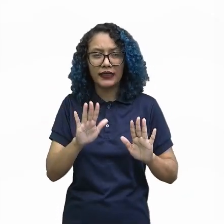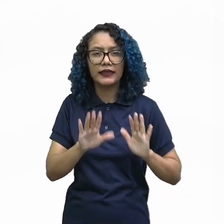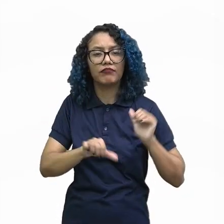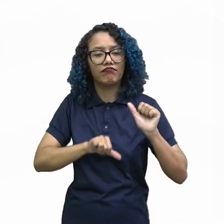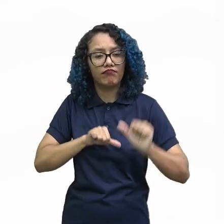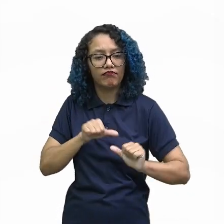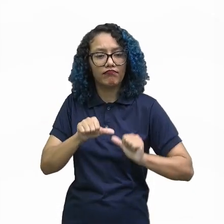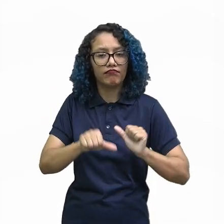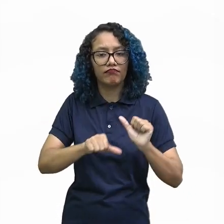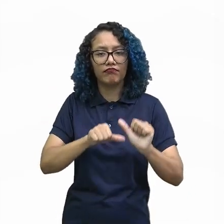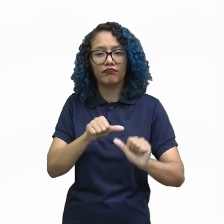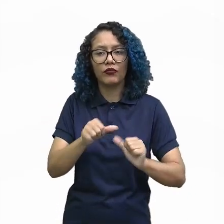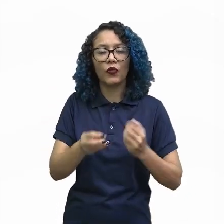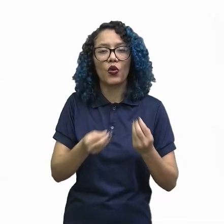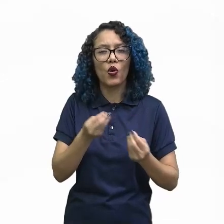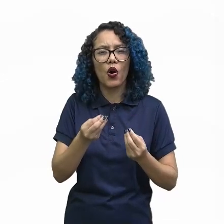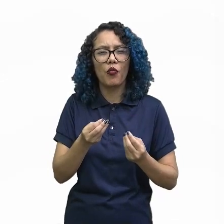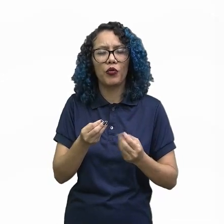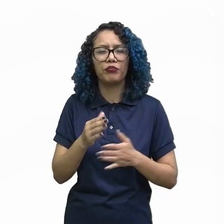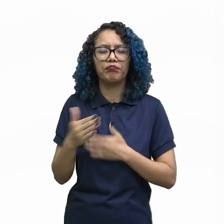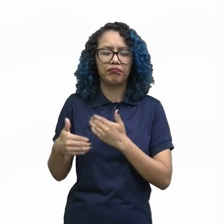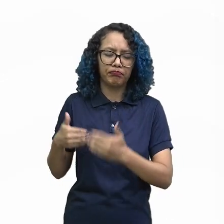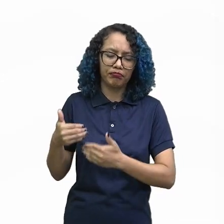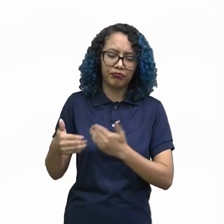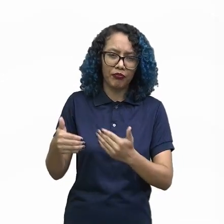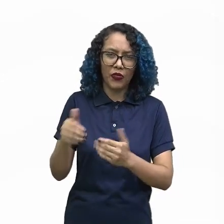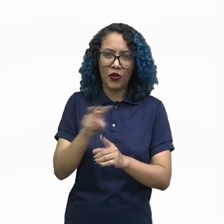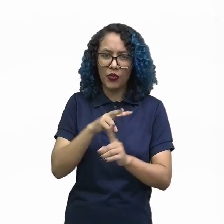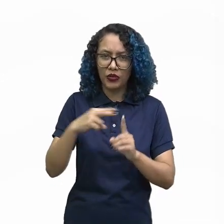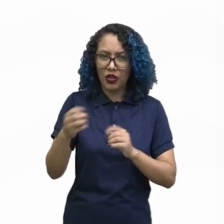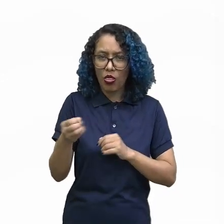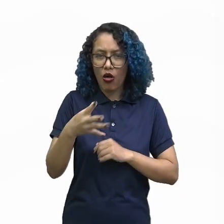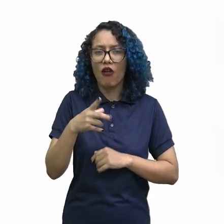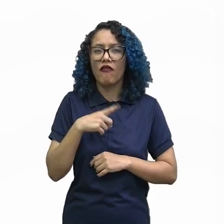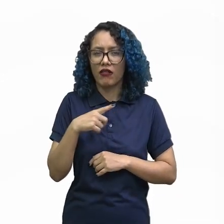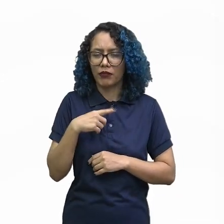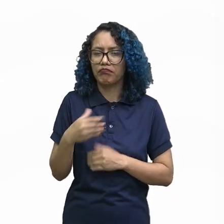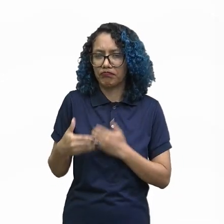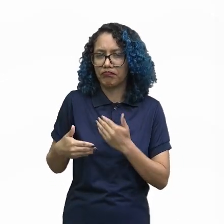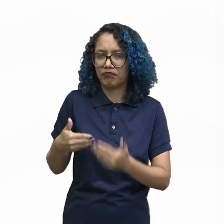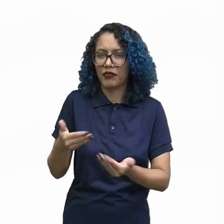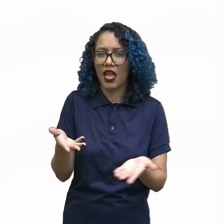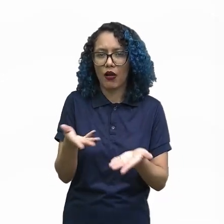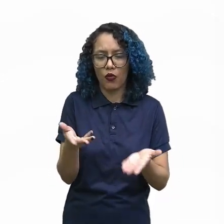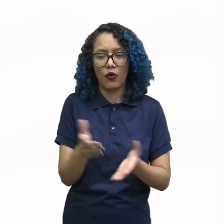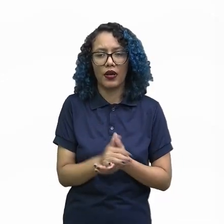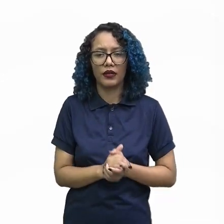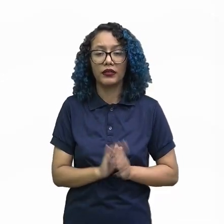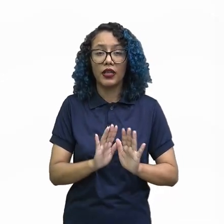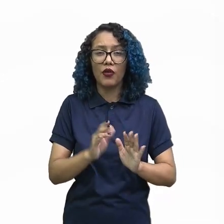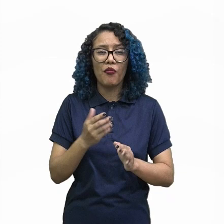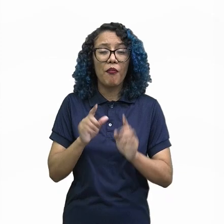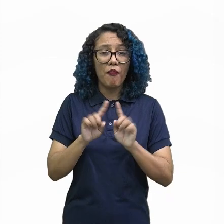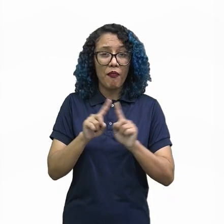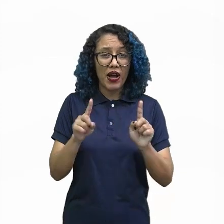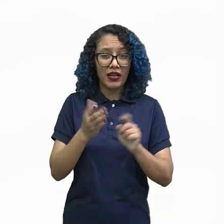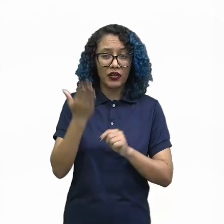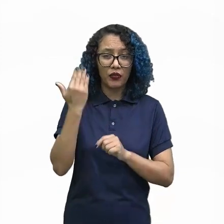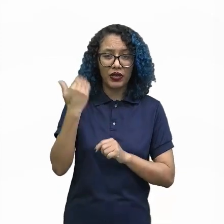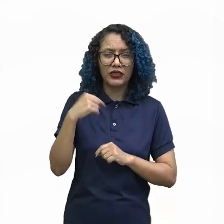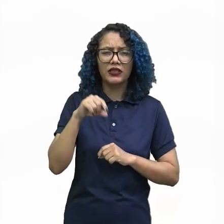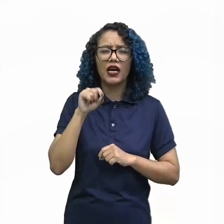mudando com os séculos, ganhando uma nova roupagem. Então, tivemos, por exemplo, há algum tempo atrás, o Circo